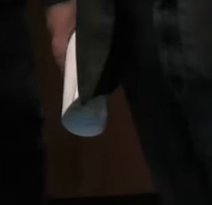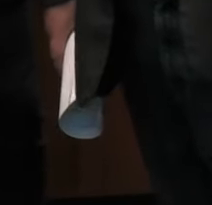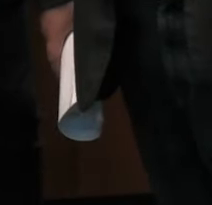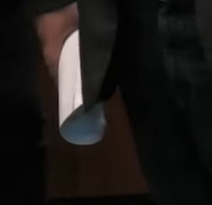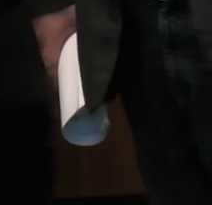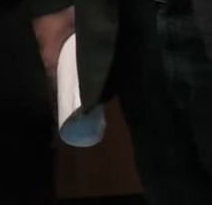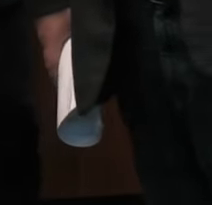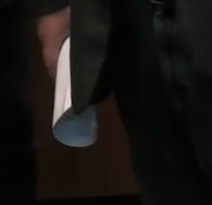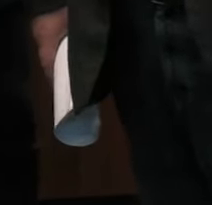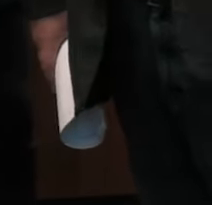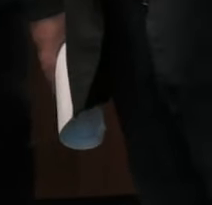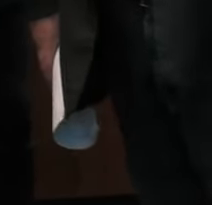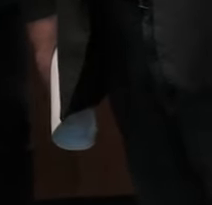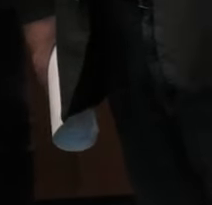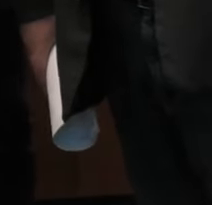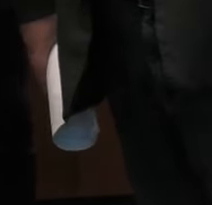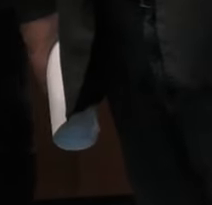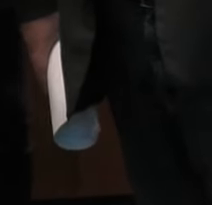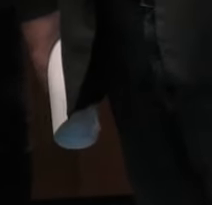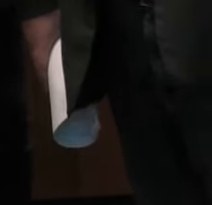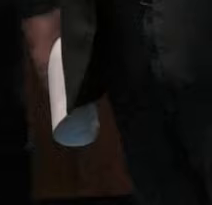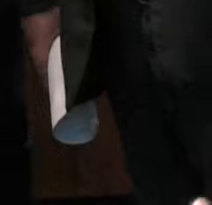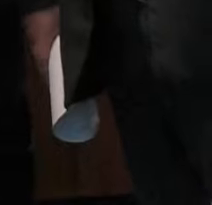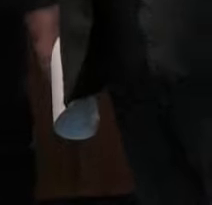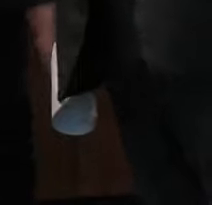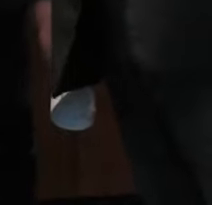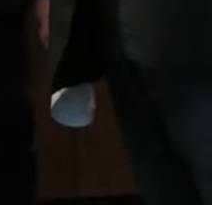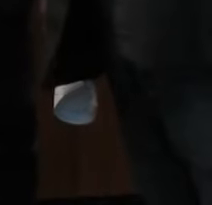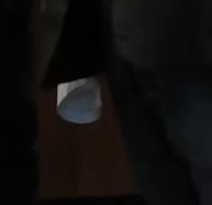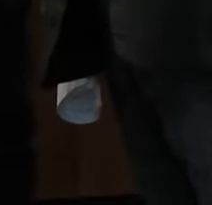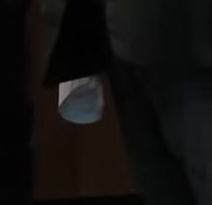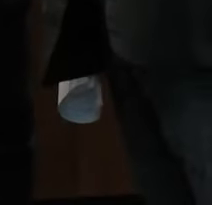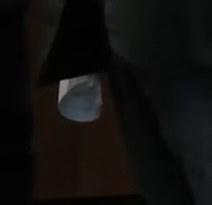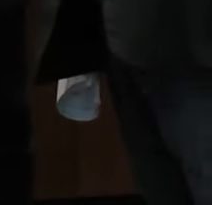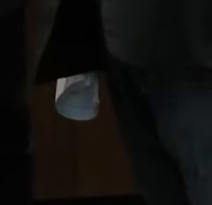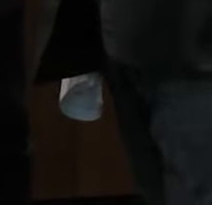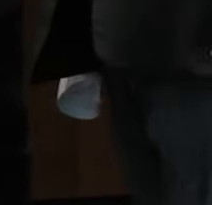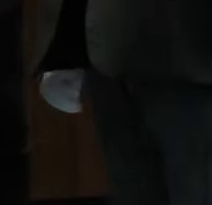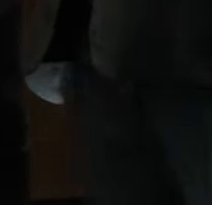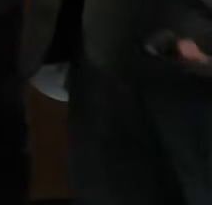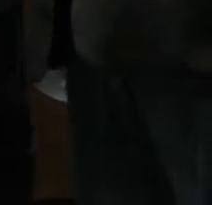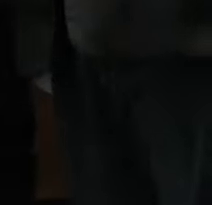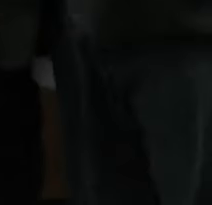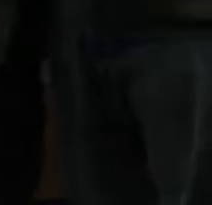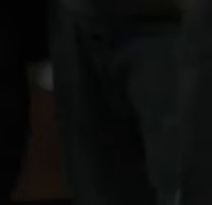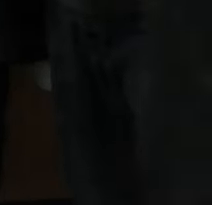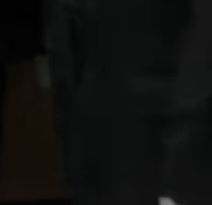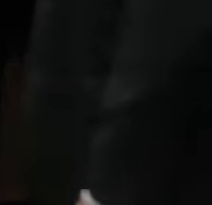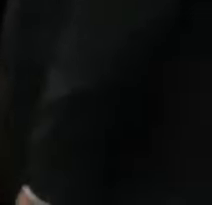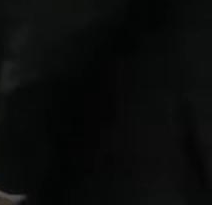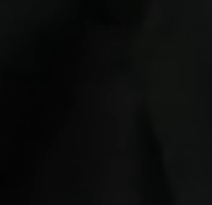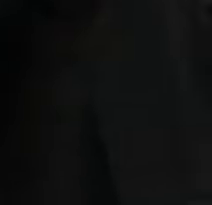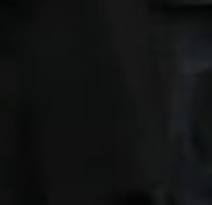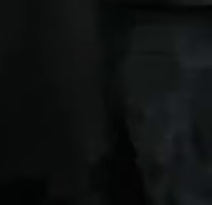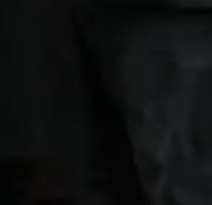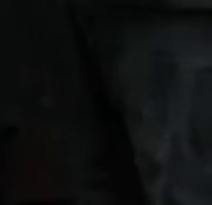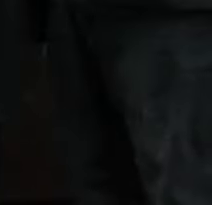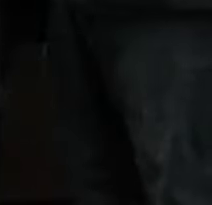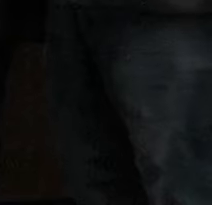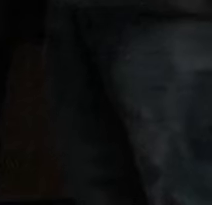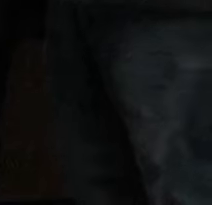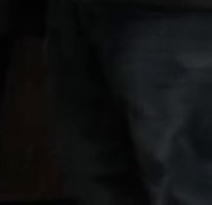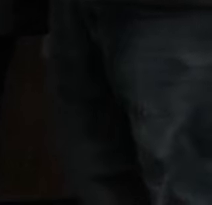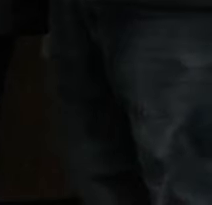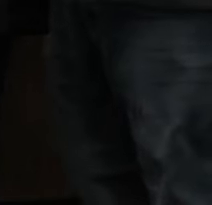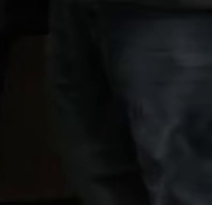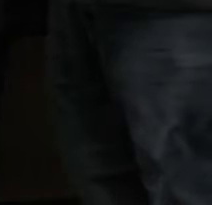Janeiro, junto ao projeto de lei orçamentária anual. 3. Analisar previamente a documentação que acompanha as propostas para a posterior manifestação